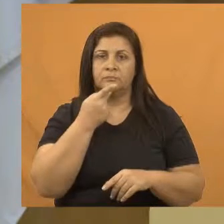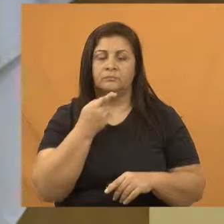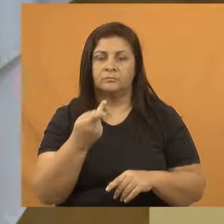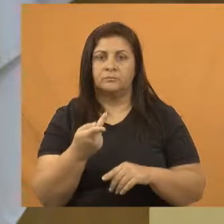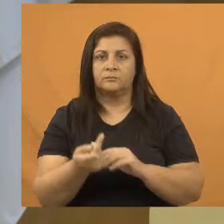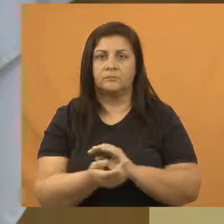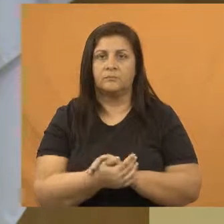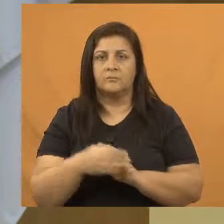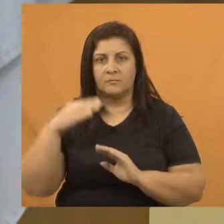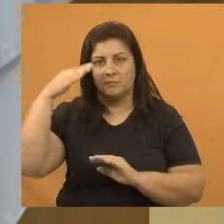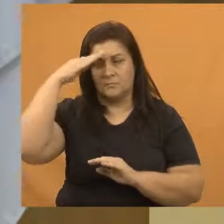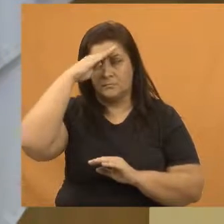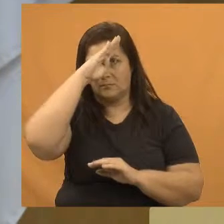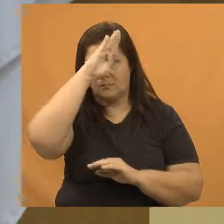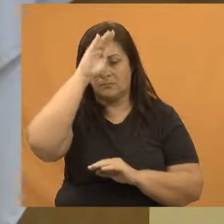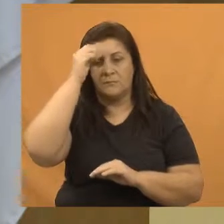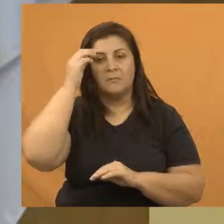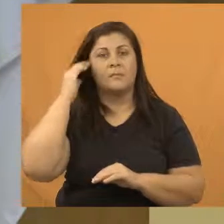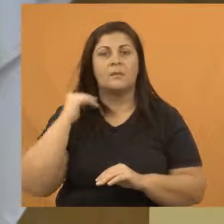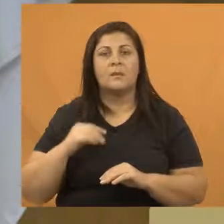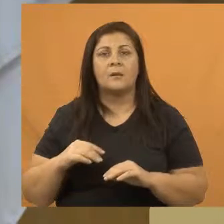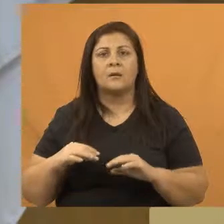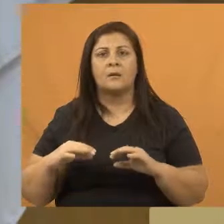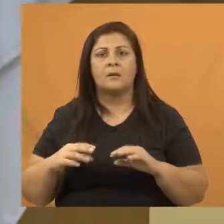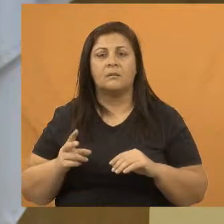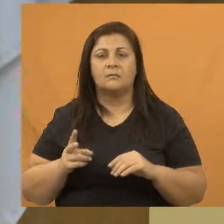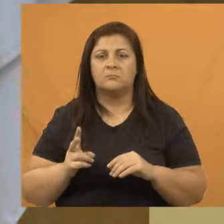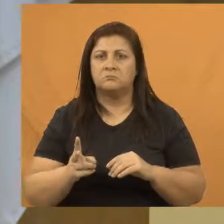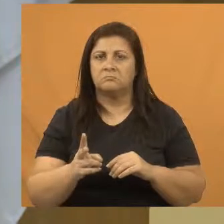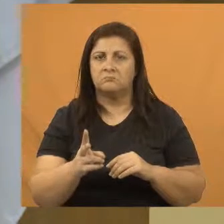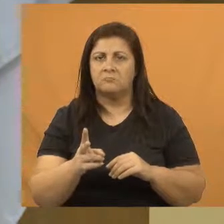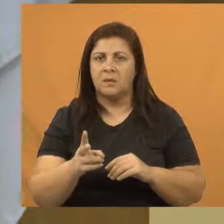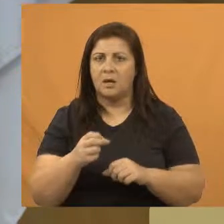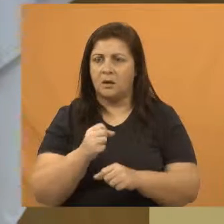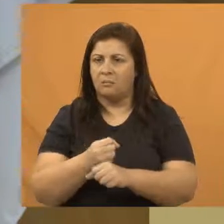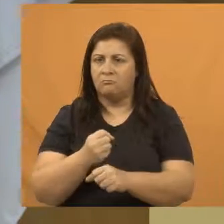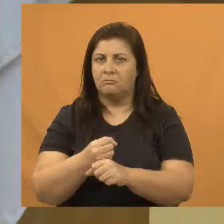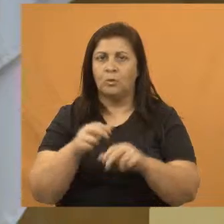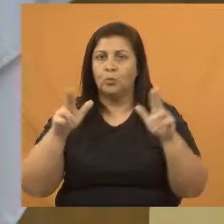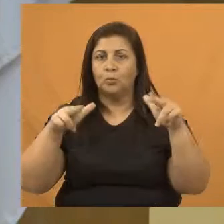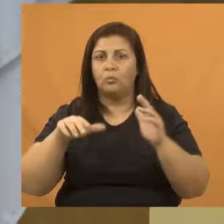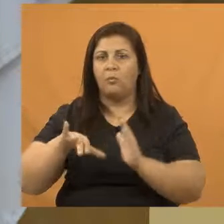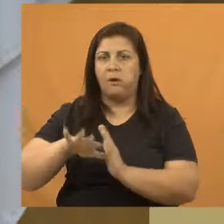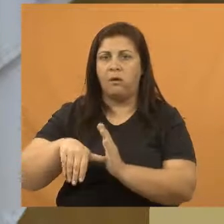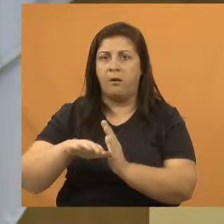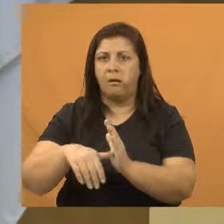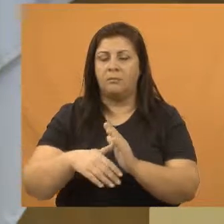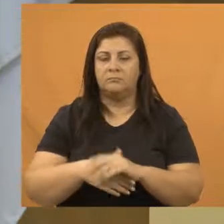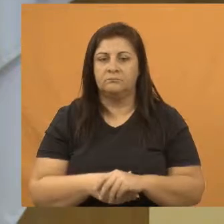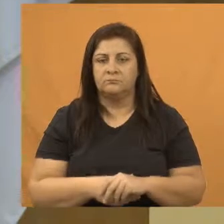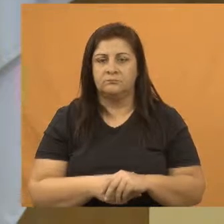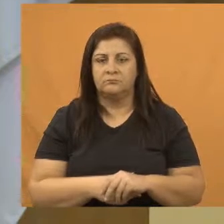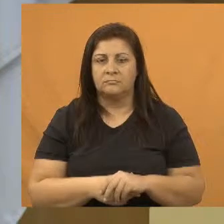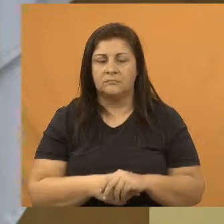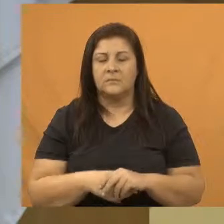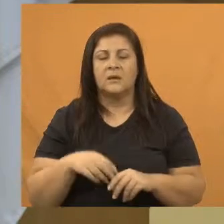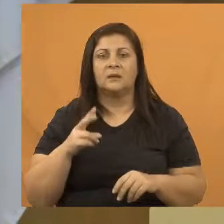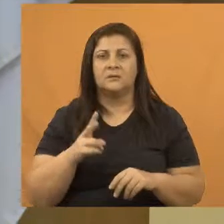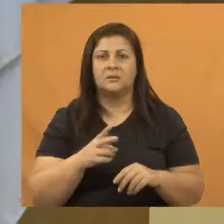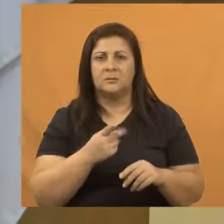Bolsonaro, em todos esses anos não teve roubo nenhum. Ao contrário, sobrou muito